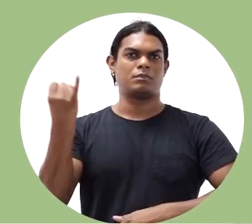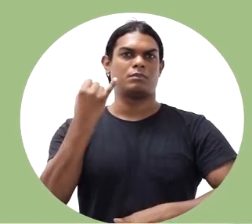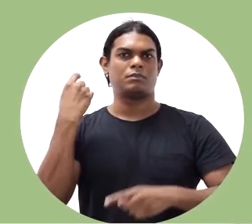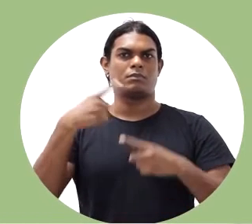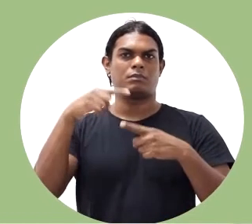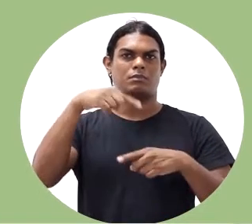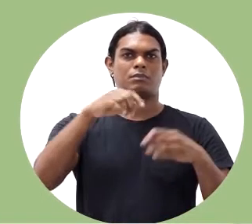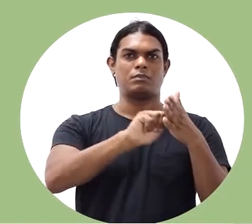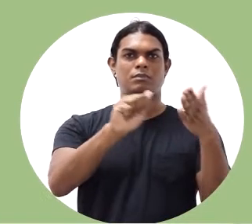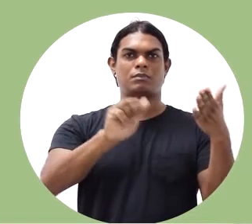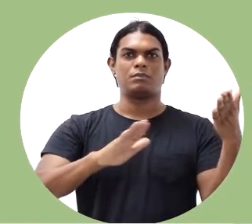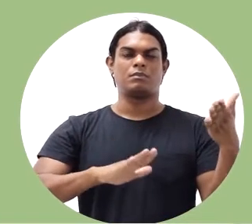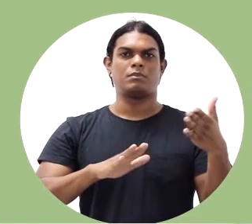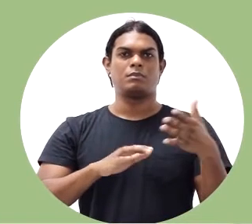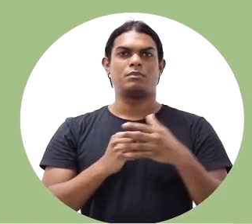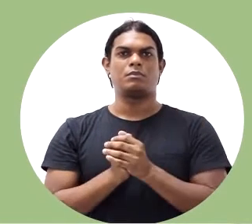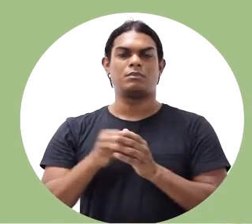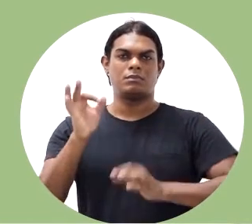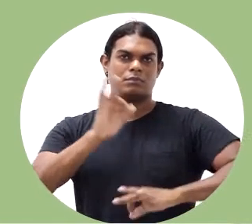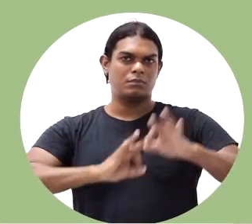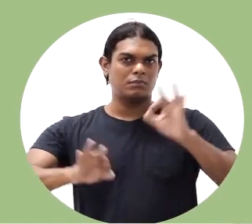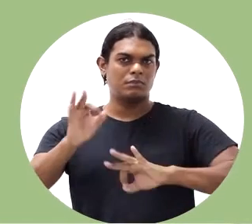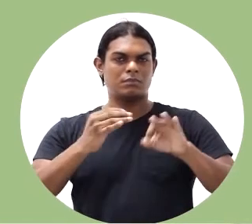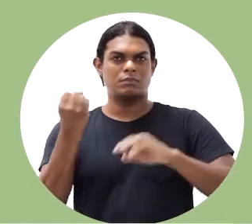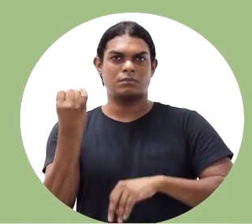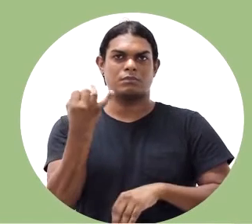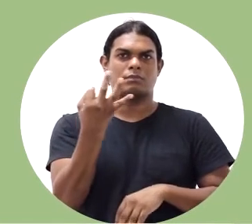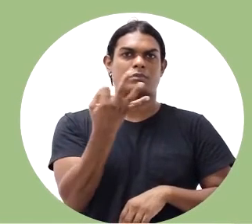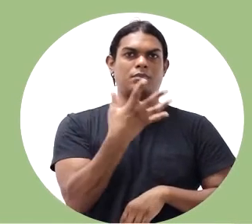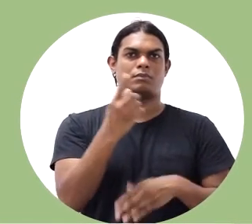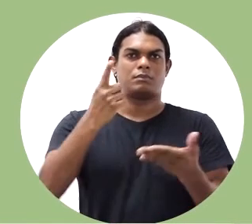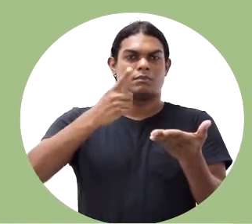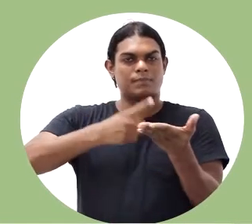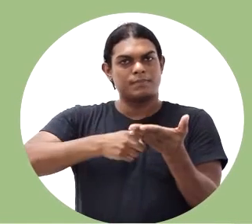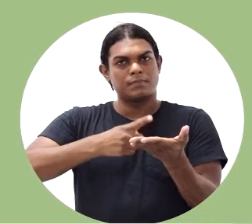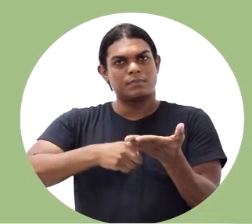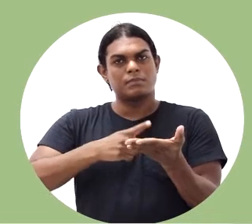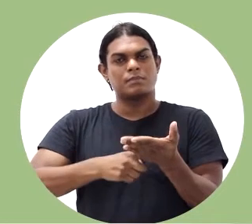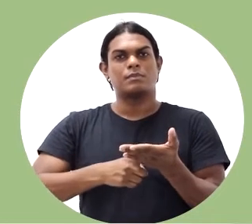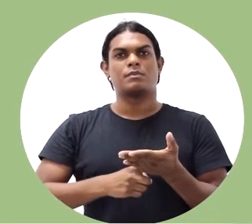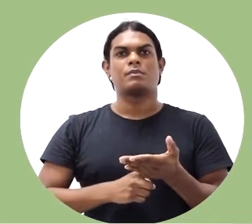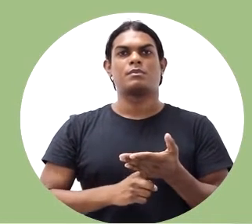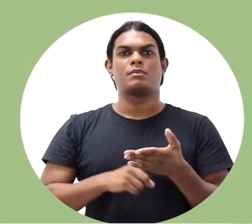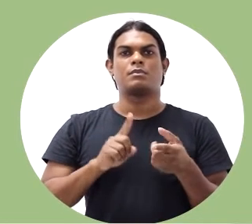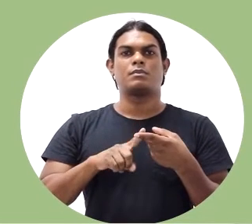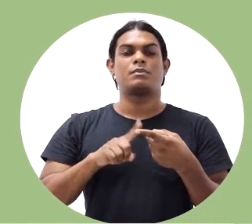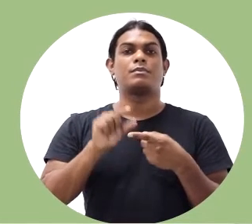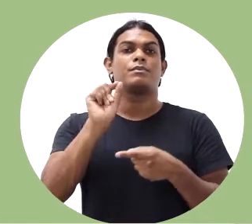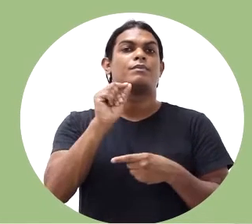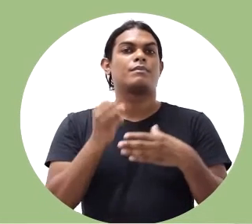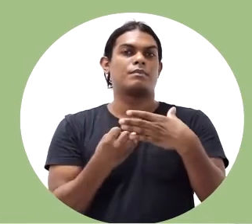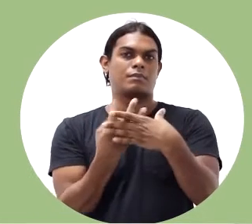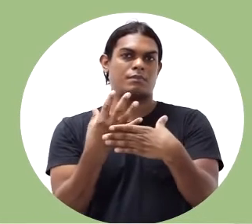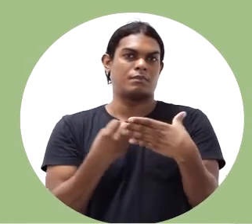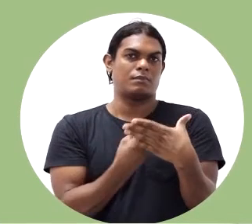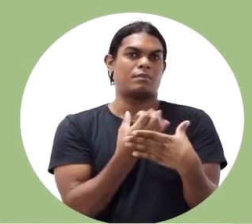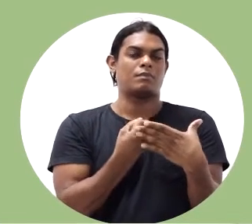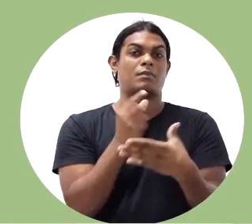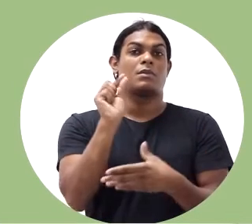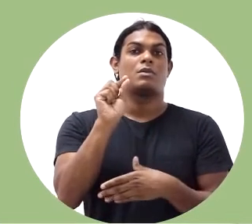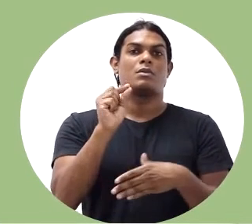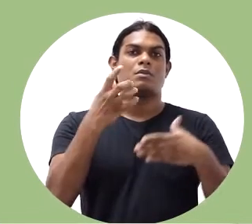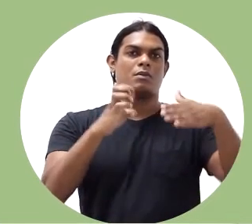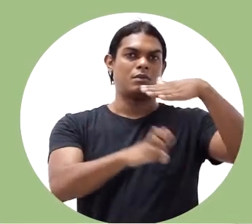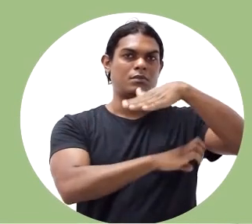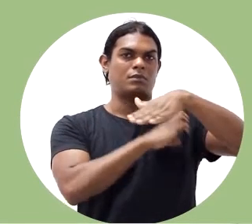meio dessa atividade que são definidas as quantidades, os prazos e os itens que serão produzidos e em quais